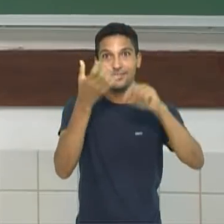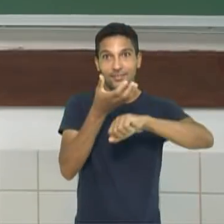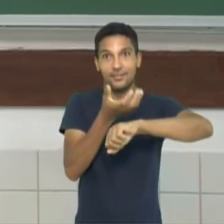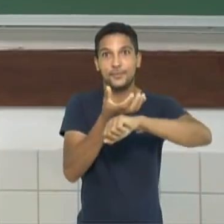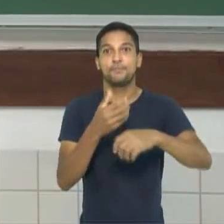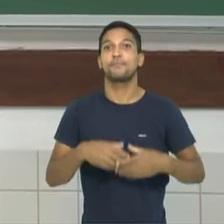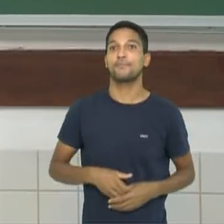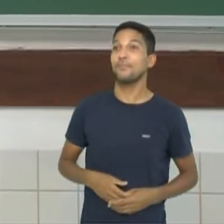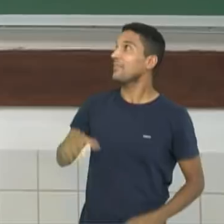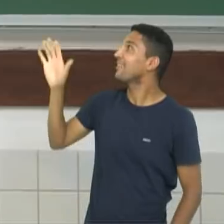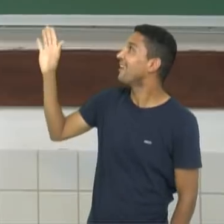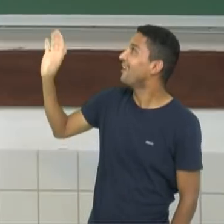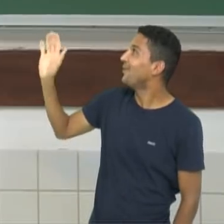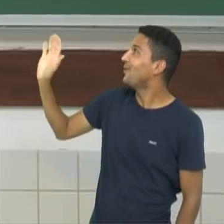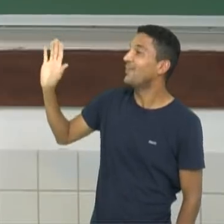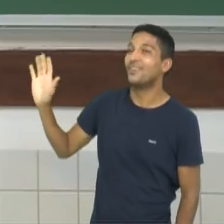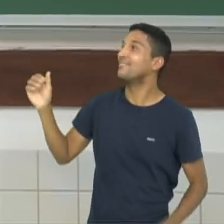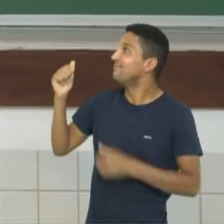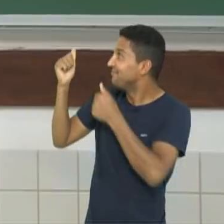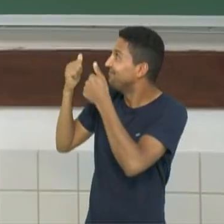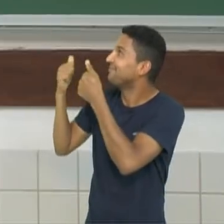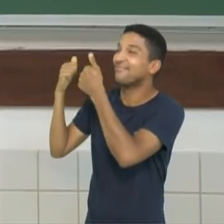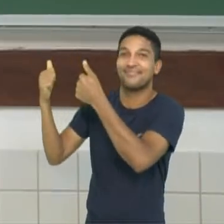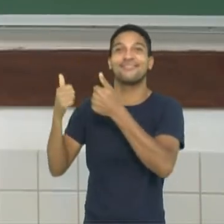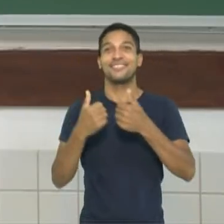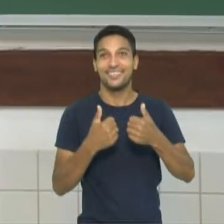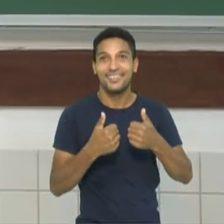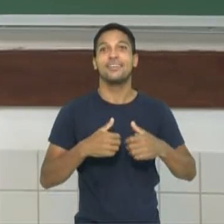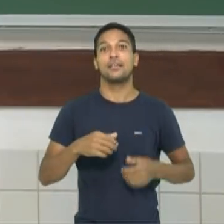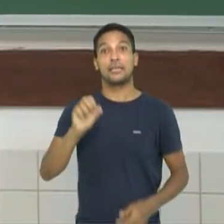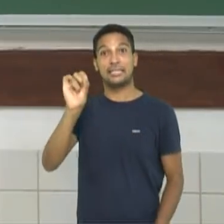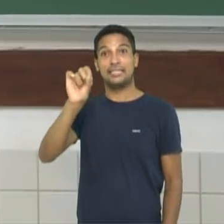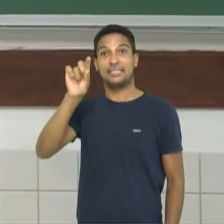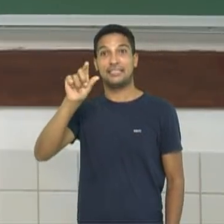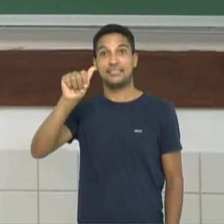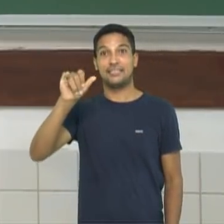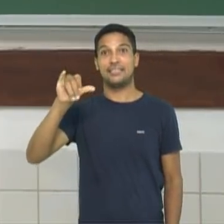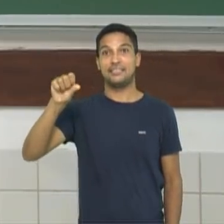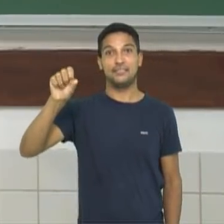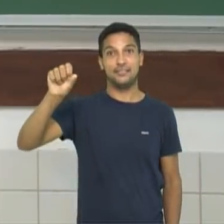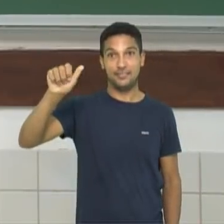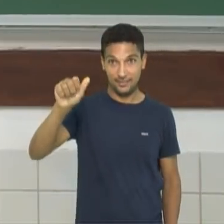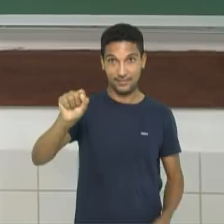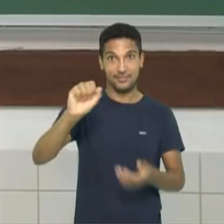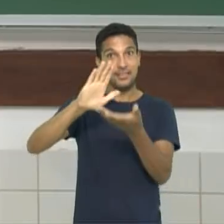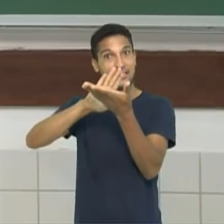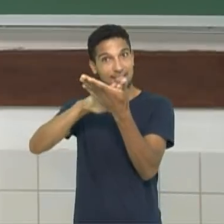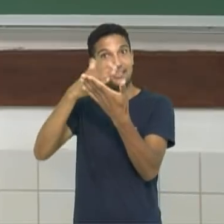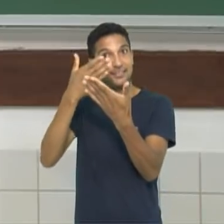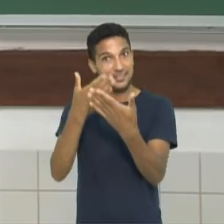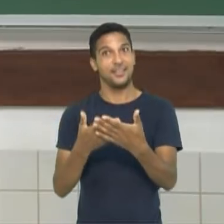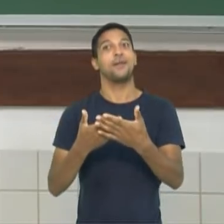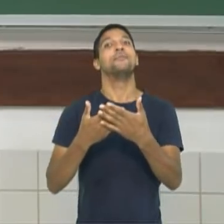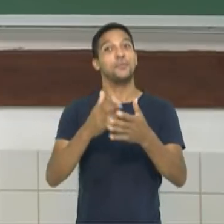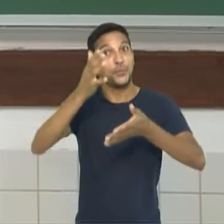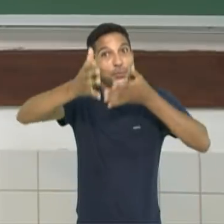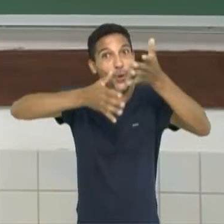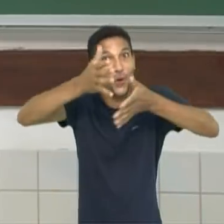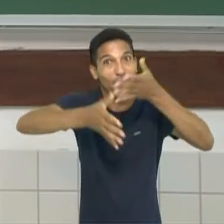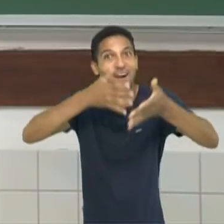dar oi para o Isaías? Olá Isaías, tudo bom? O Isaías vai nos acompanhar interpretando a nossa aula em